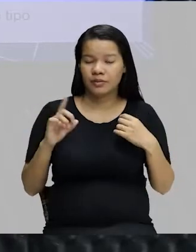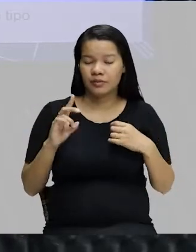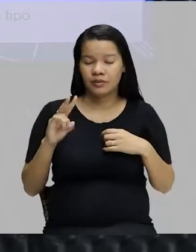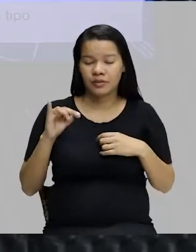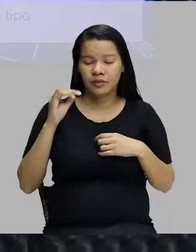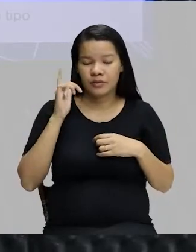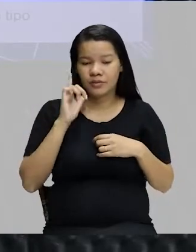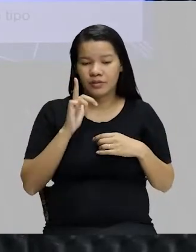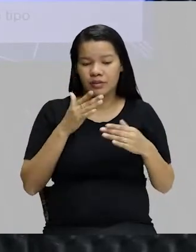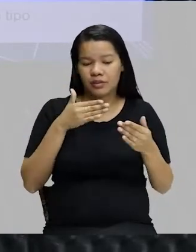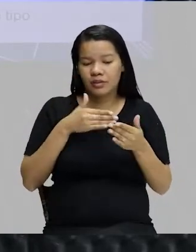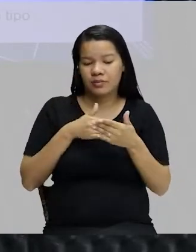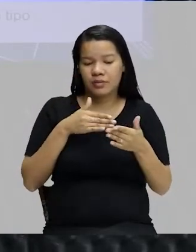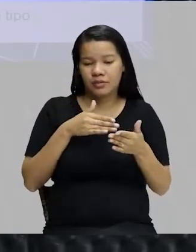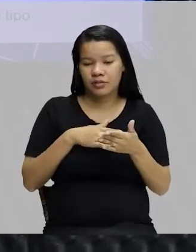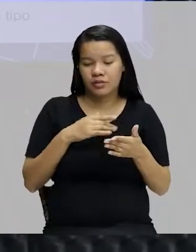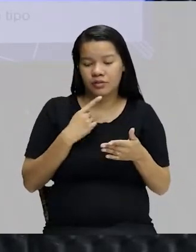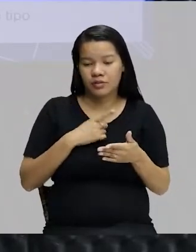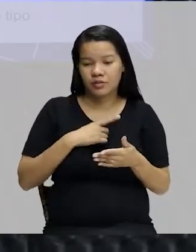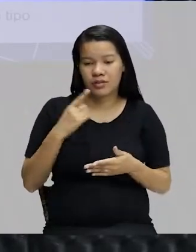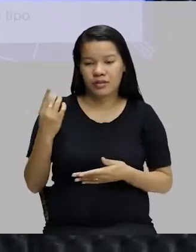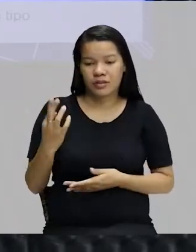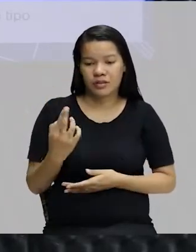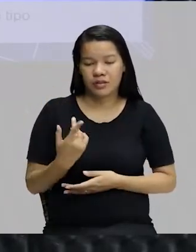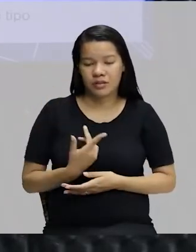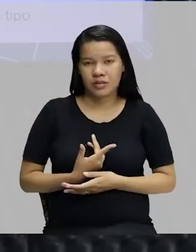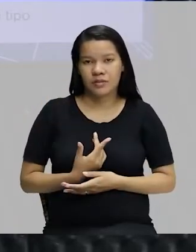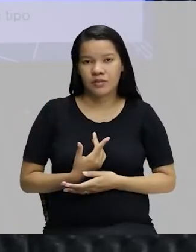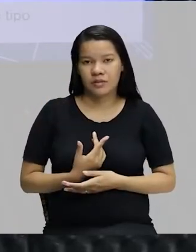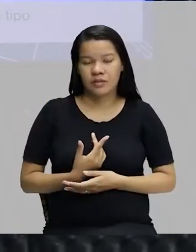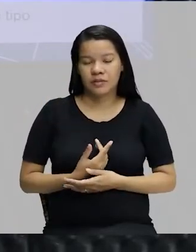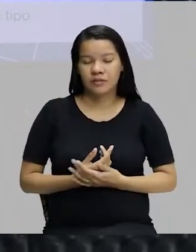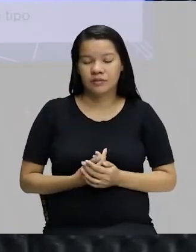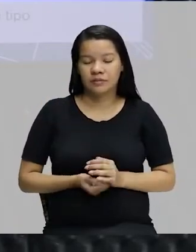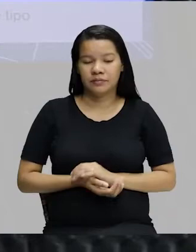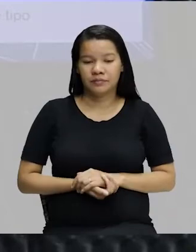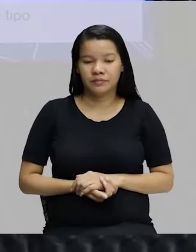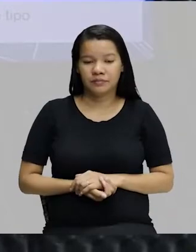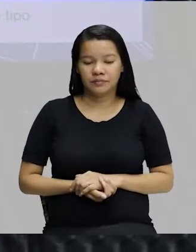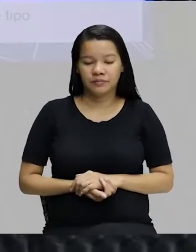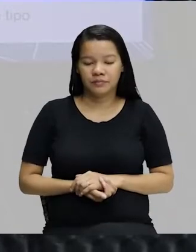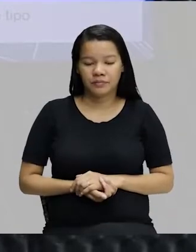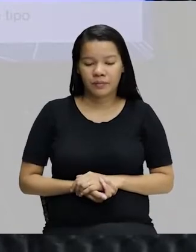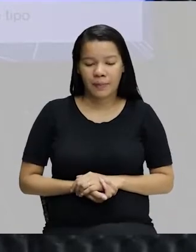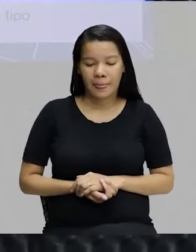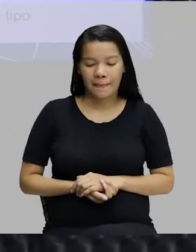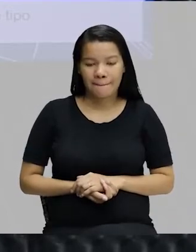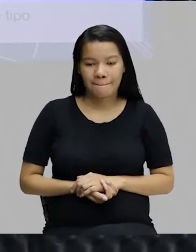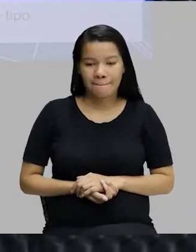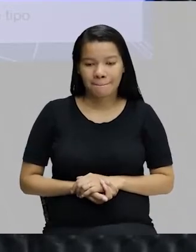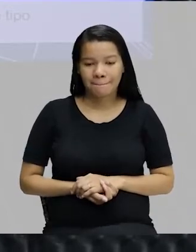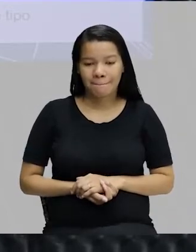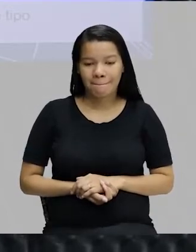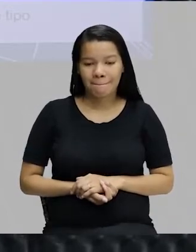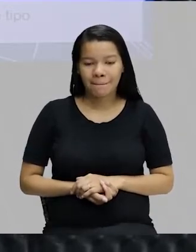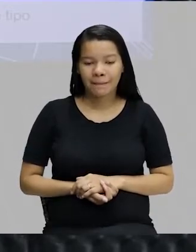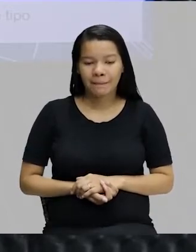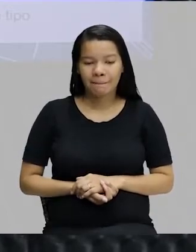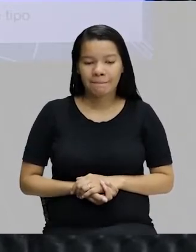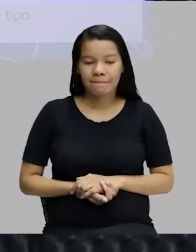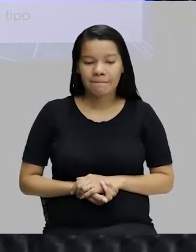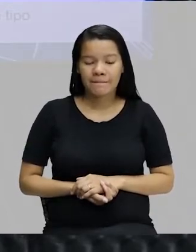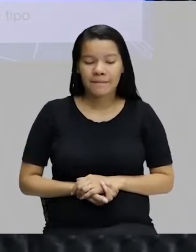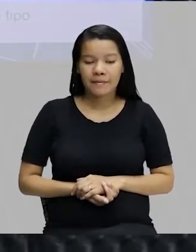impedir a gente receber as partículas beta. Então, sim, verdadeiro.